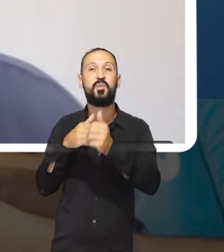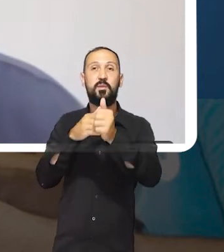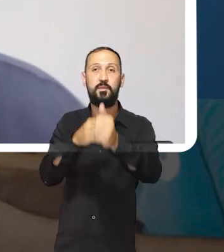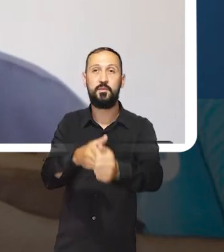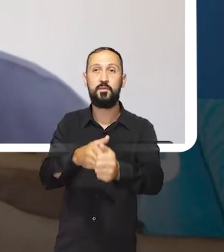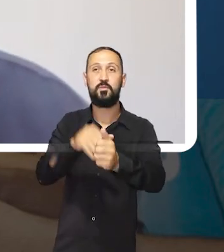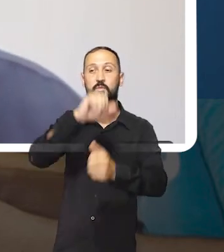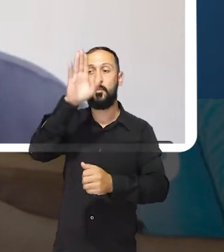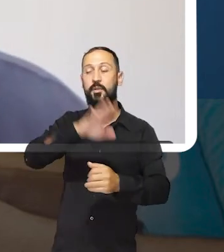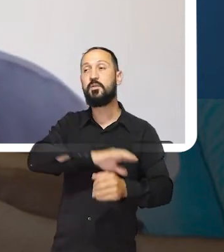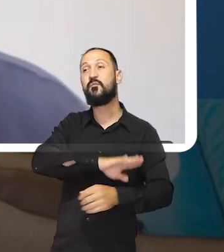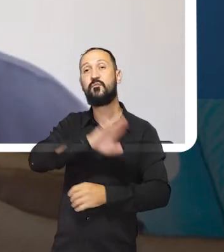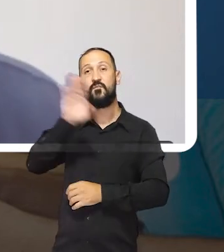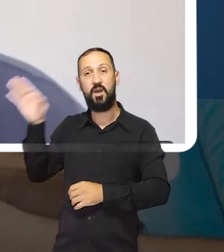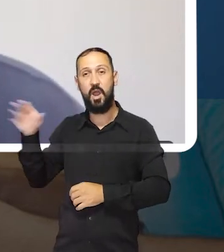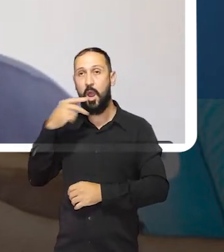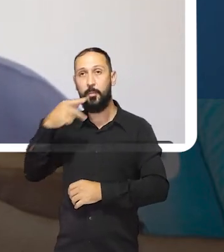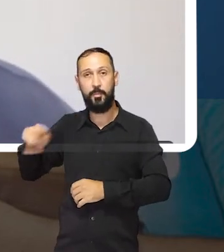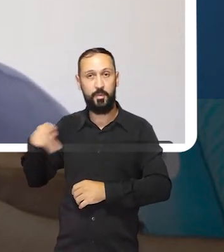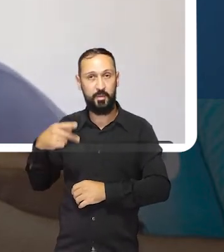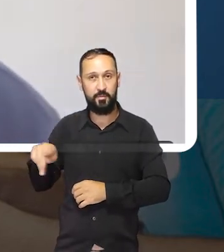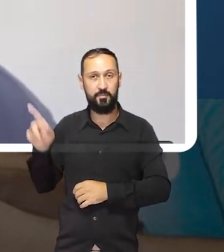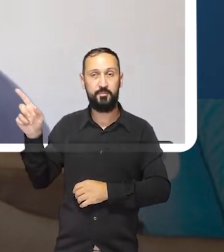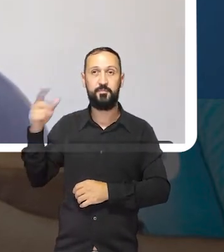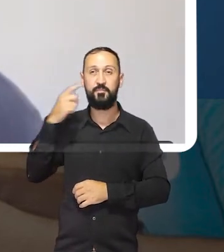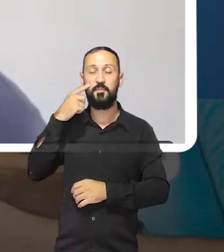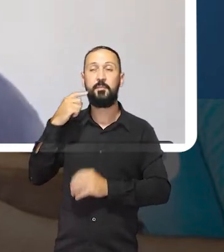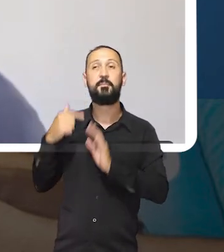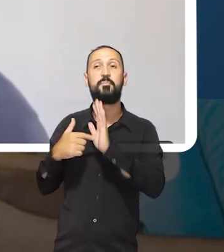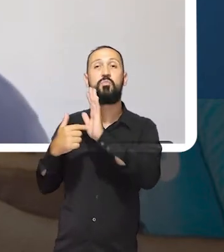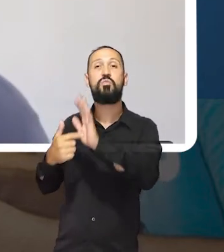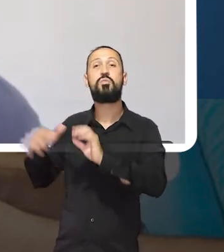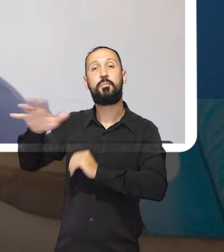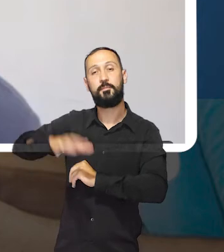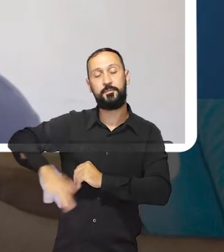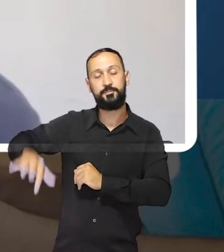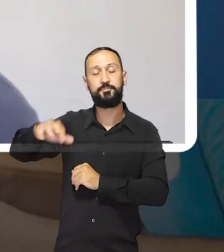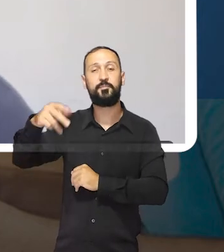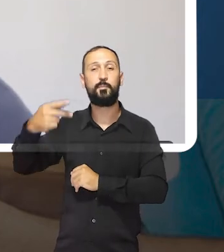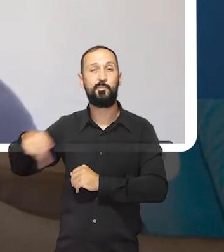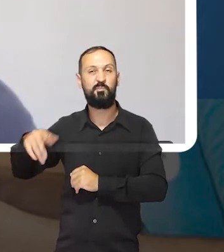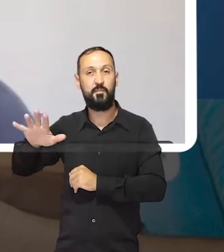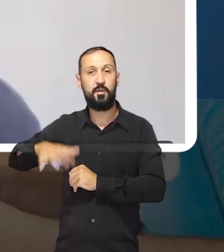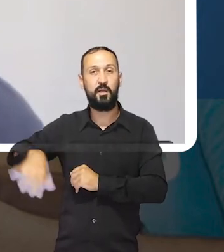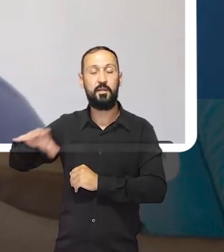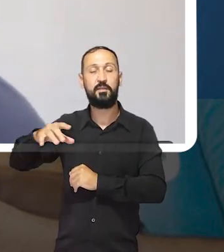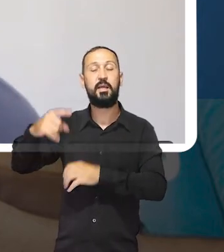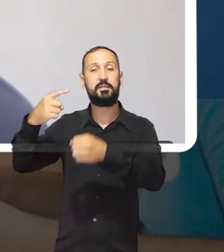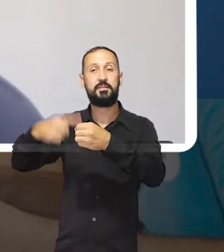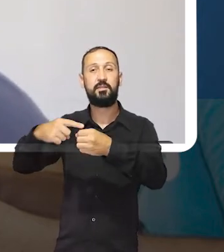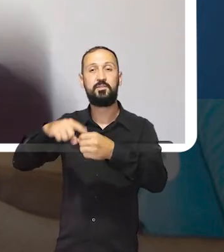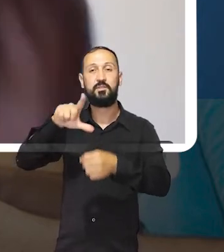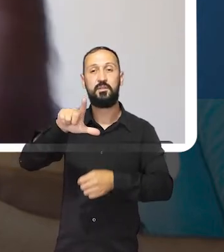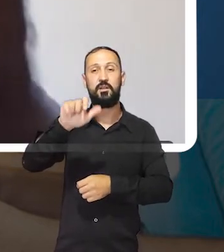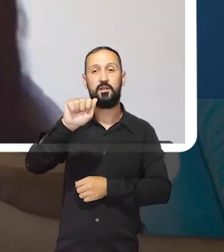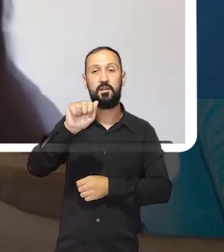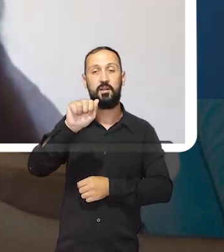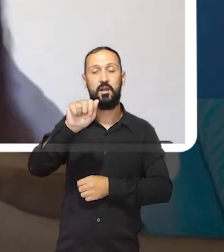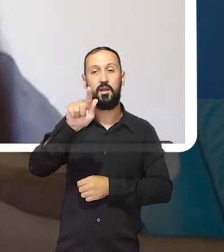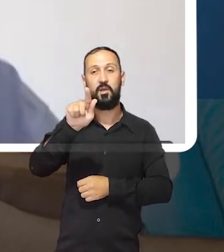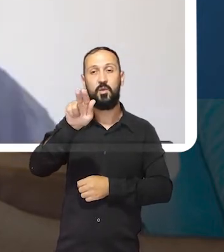guia que guia as tropas brasileiras na Guerra do Paraguai, numa investida dentro do território paraguaio até a cidade de